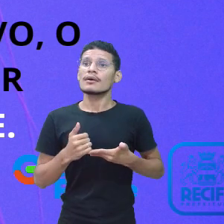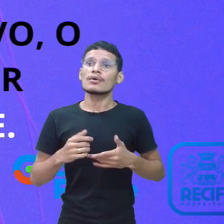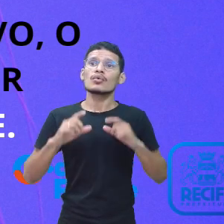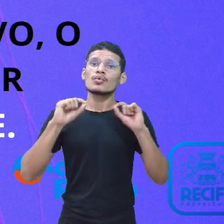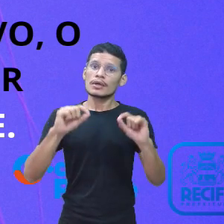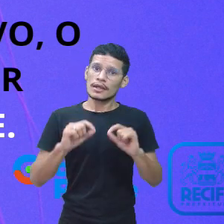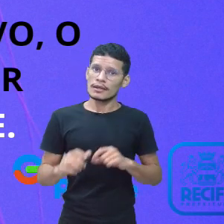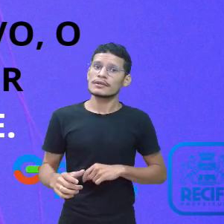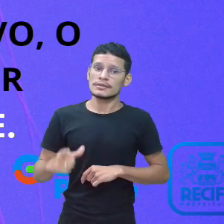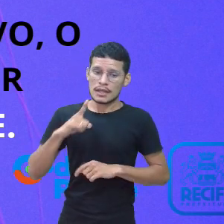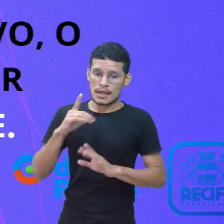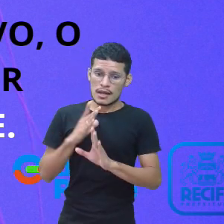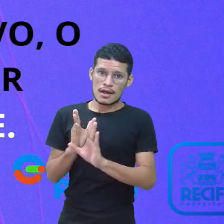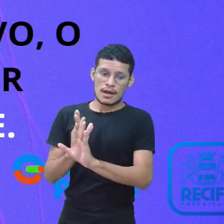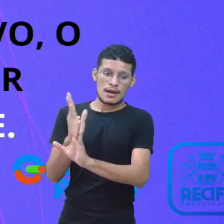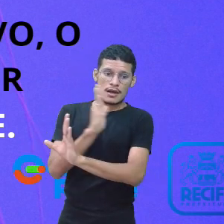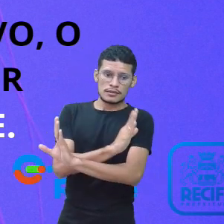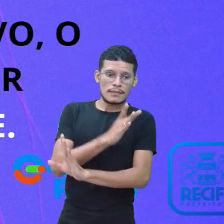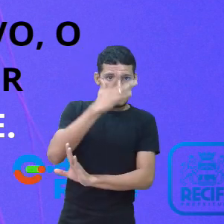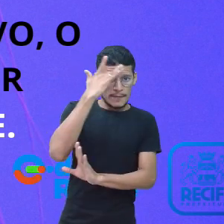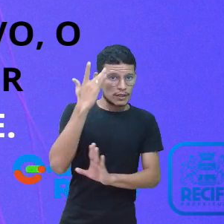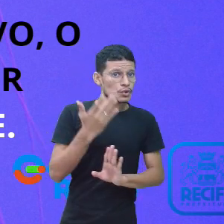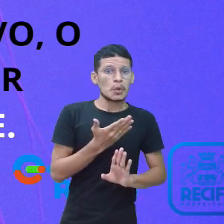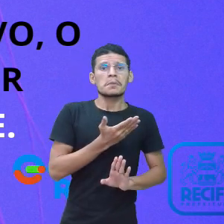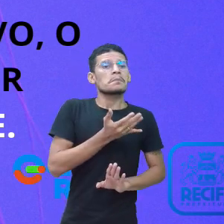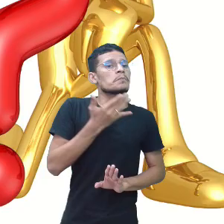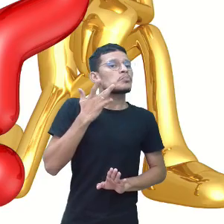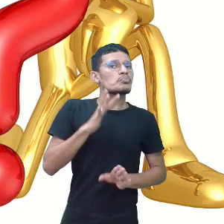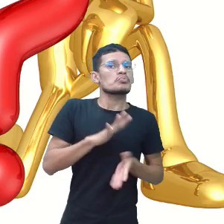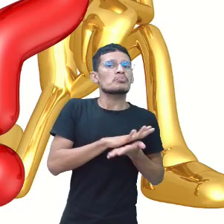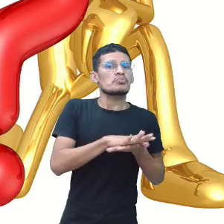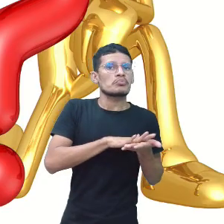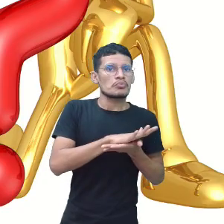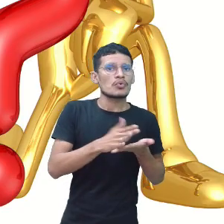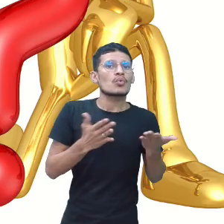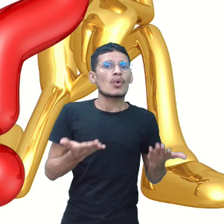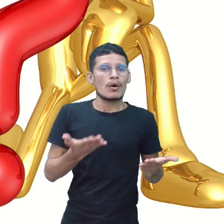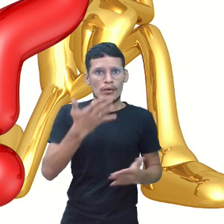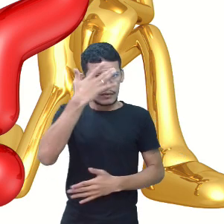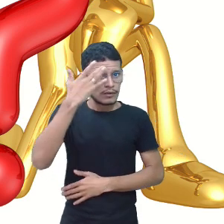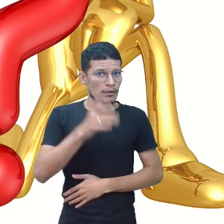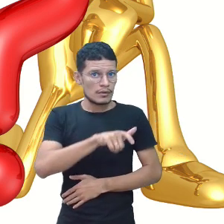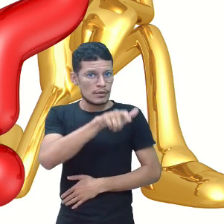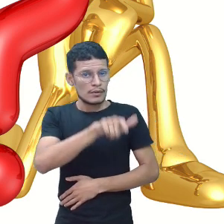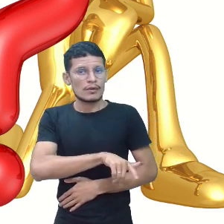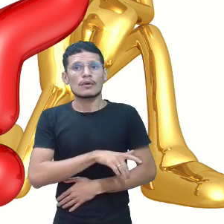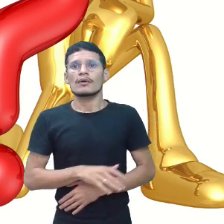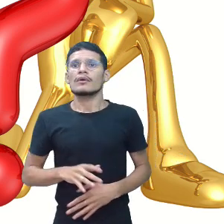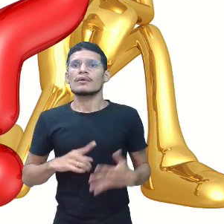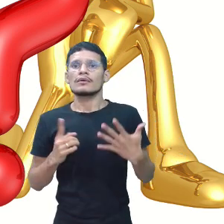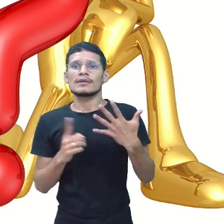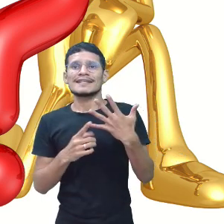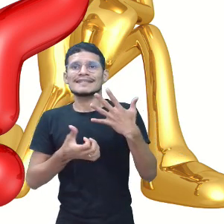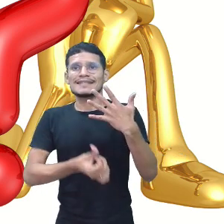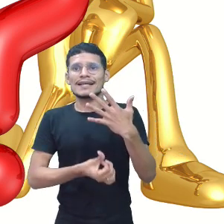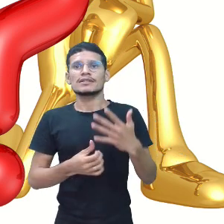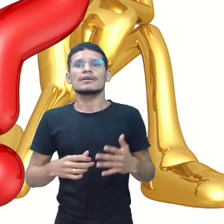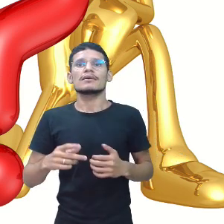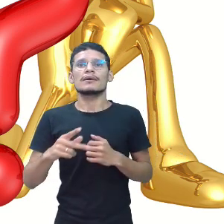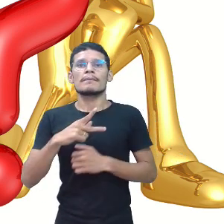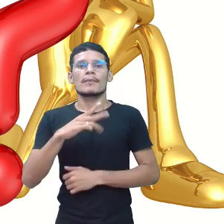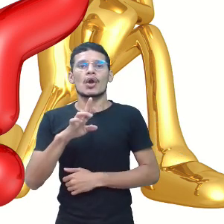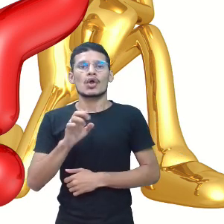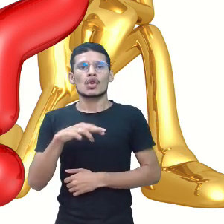sujeito oculto que está aí na frase. Vamos seguindo. No 6, pronomes